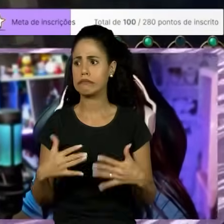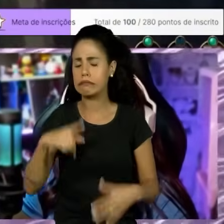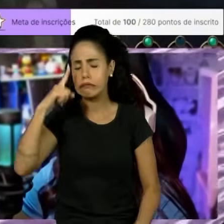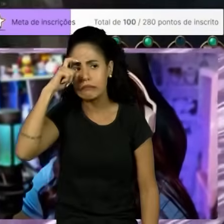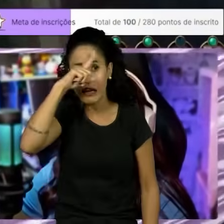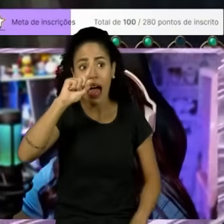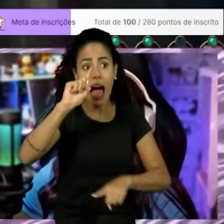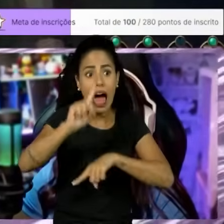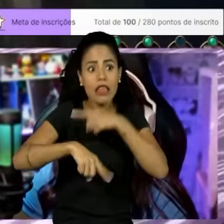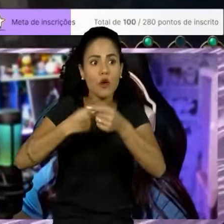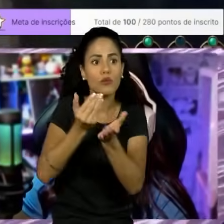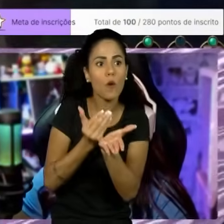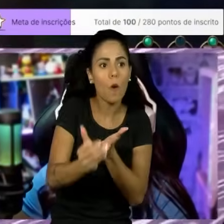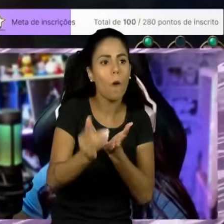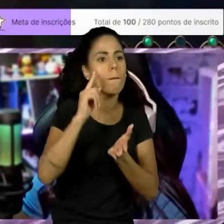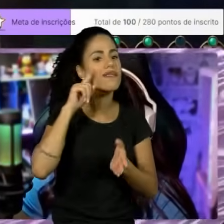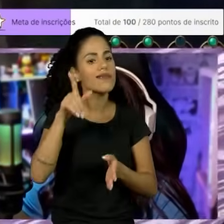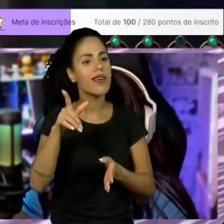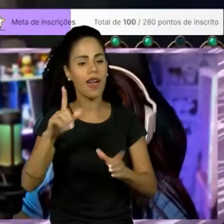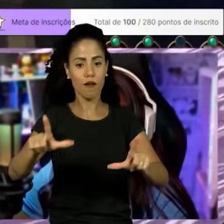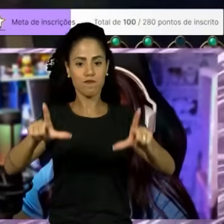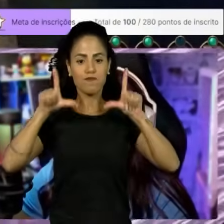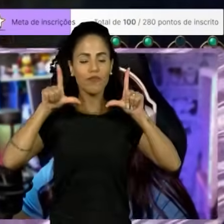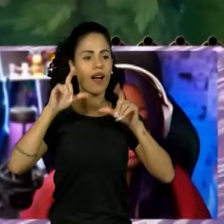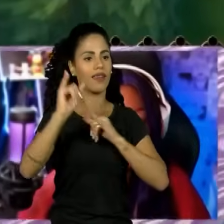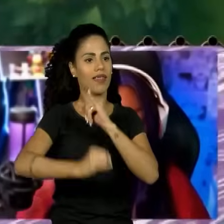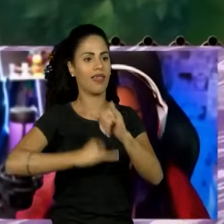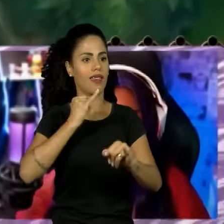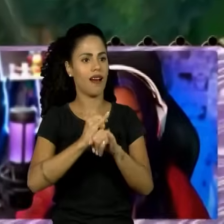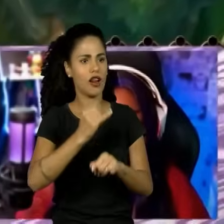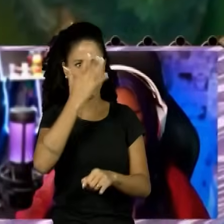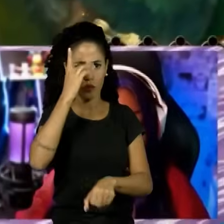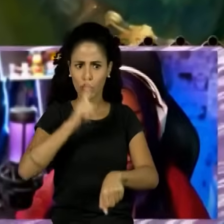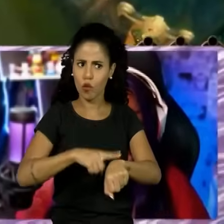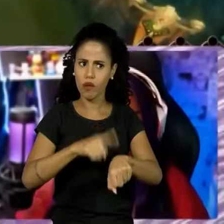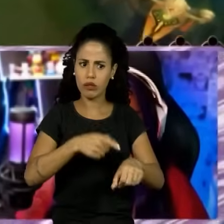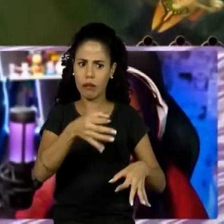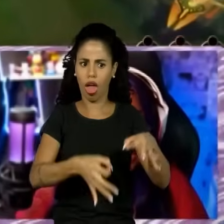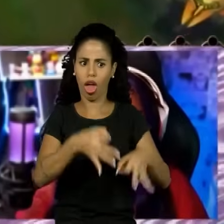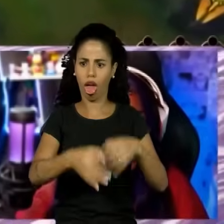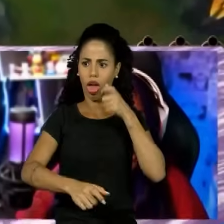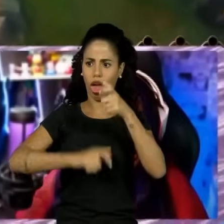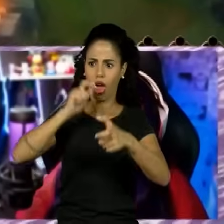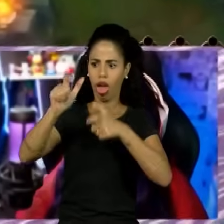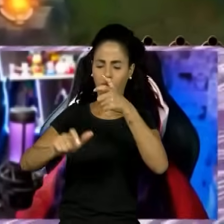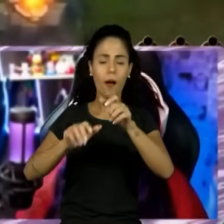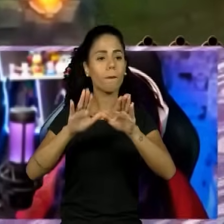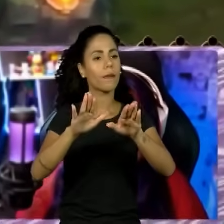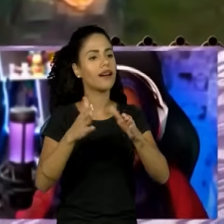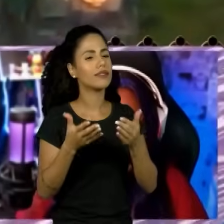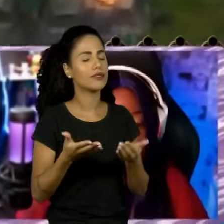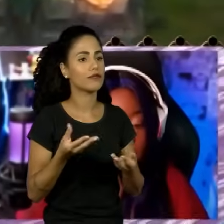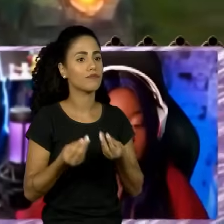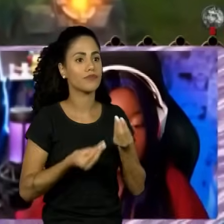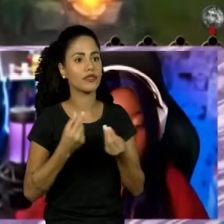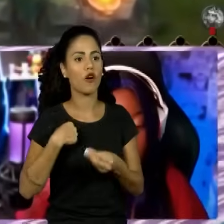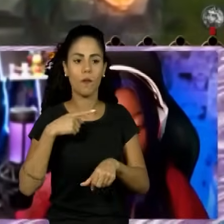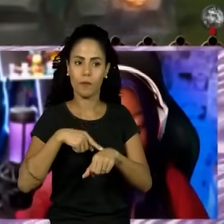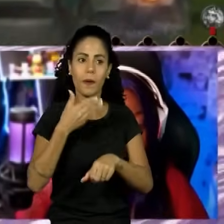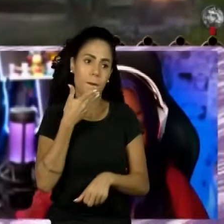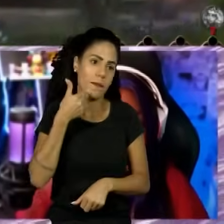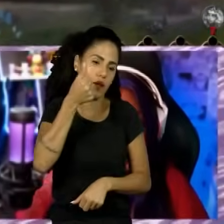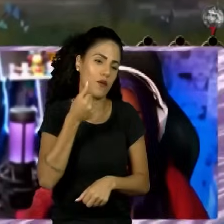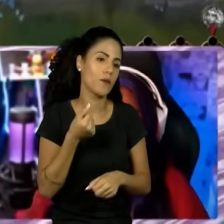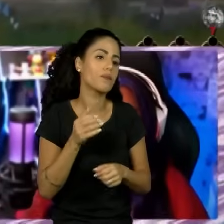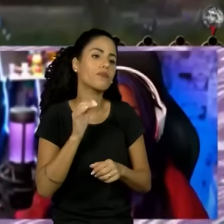drasticamente depois que eu comecei na internet, porque a gente é muito julgado, né? E tem isso, mas ela melhorou em questão de, por exemplo,